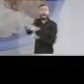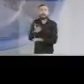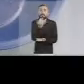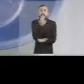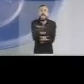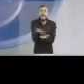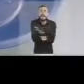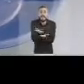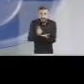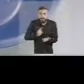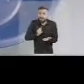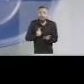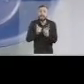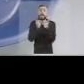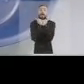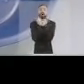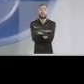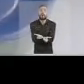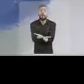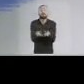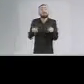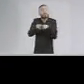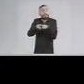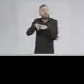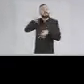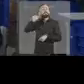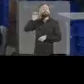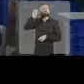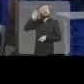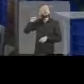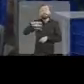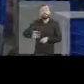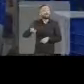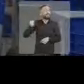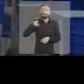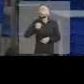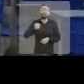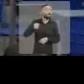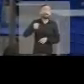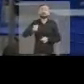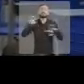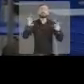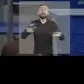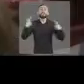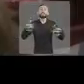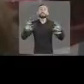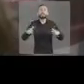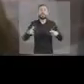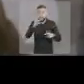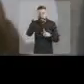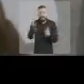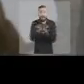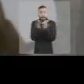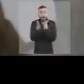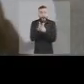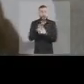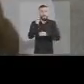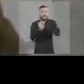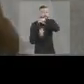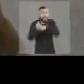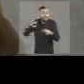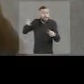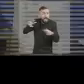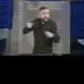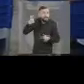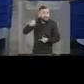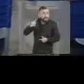Não vai ter mais merenda Para as crianças As mães não terão Mais onde deixar os filhos E os mais pobres Sem